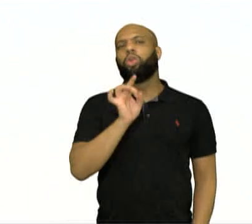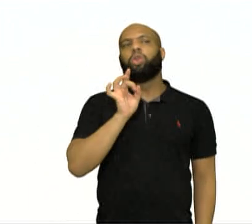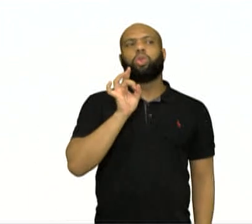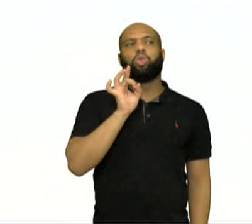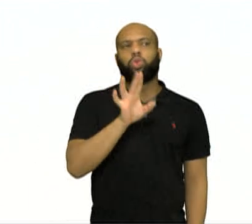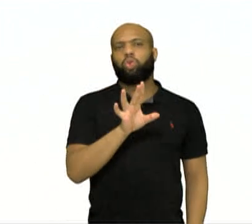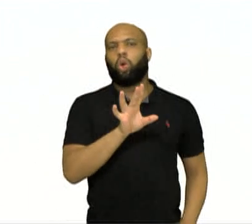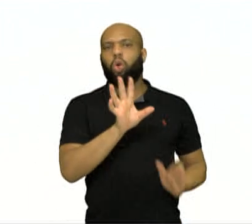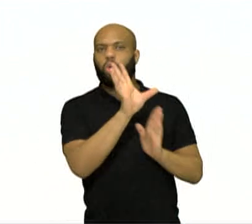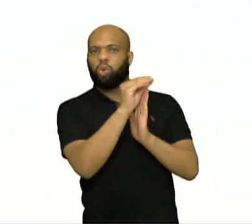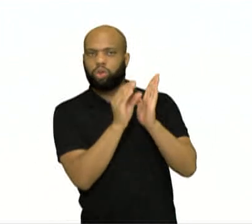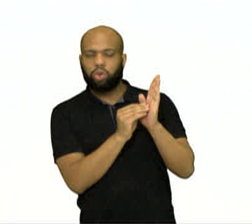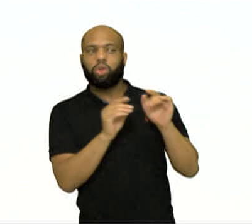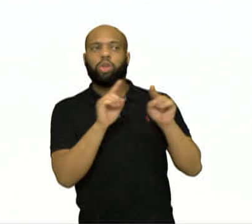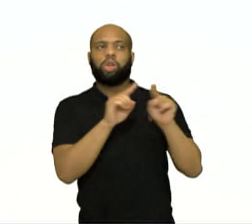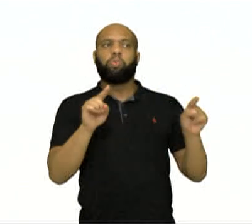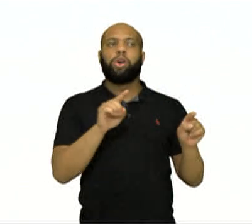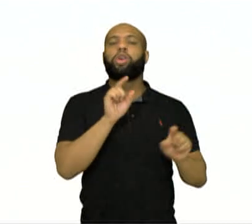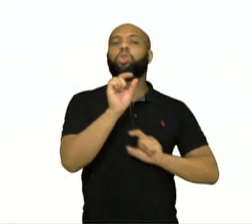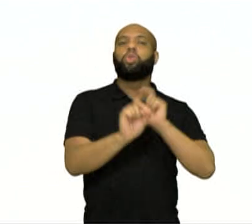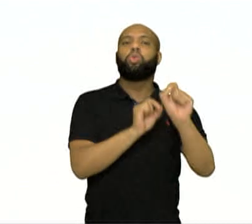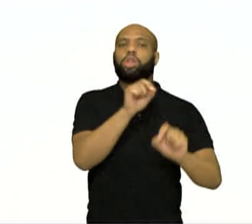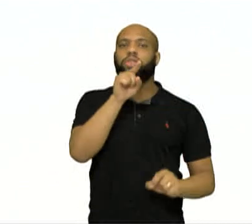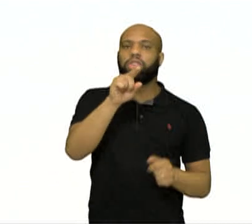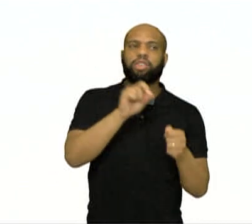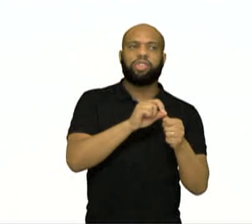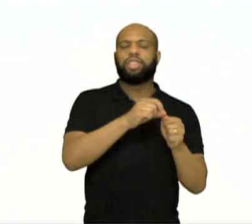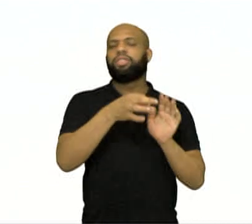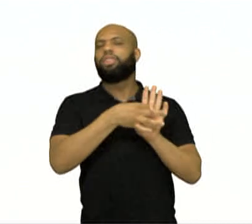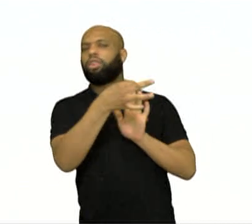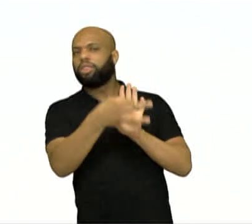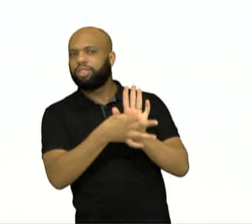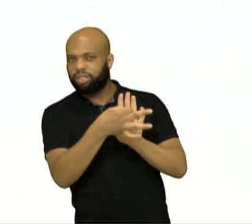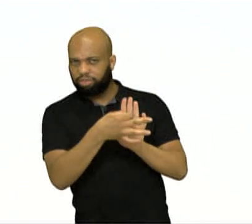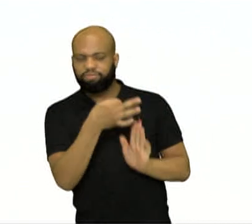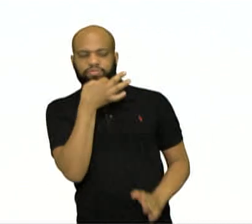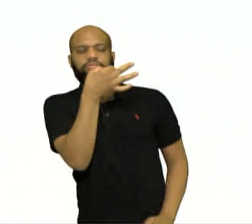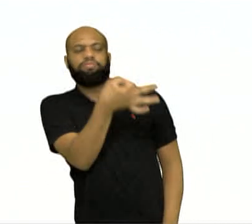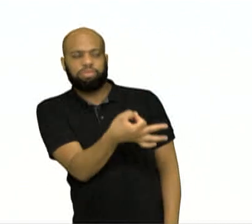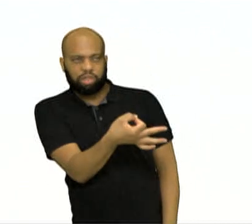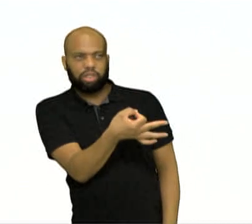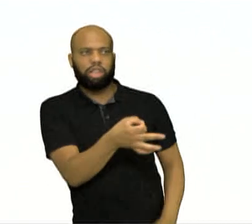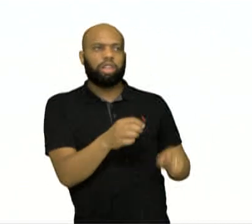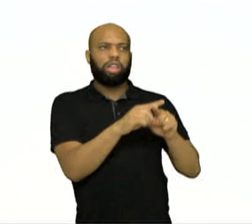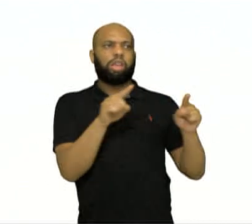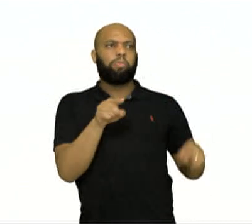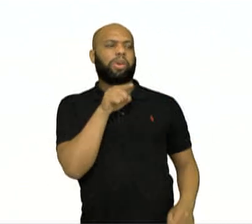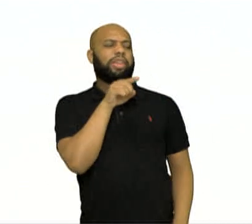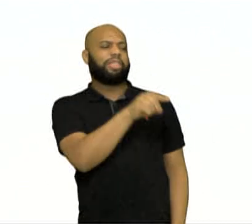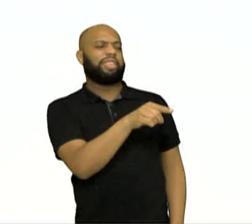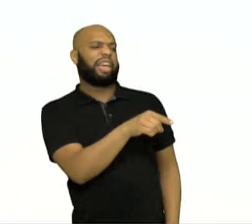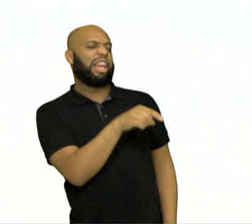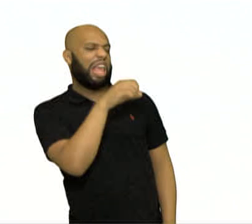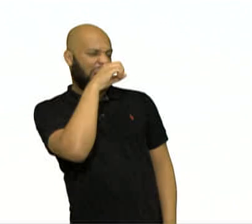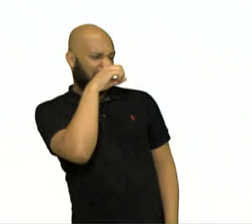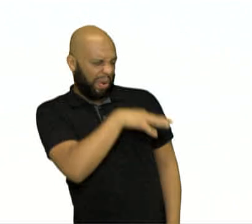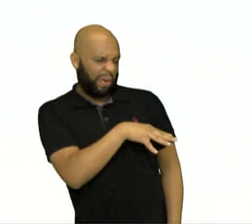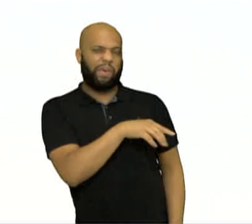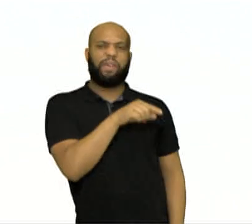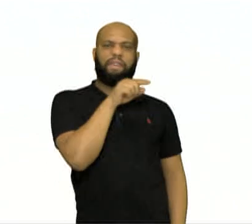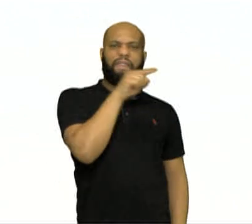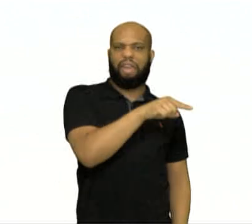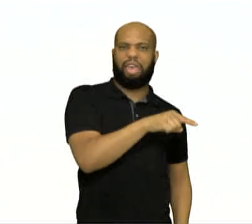ao conteúdo. E sim a que você está fazendo a crítica ao tom? Ah, mas mas também olha como ele é grosseiro,